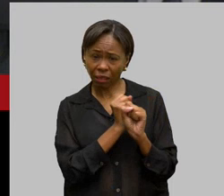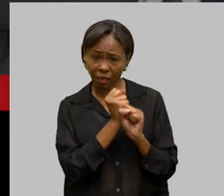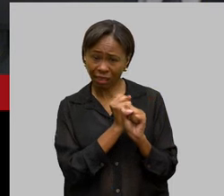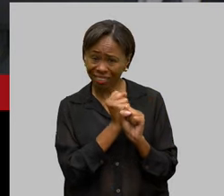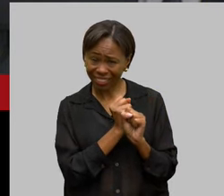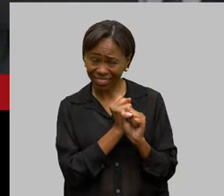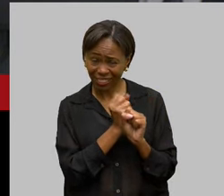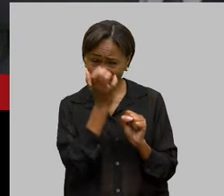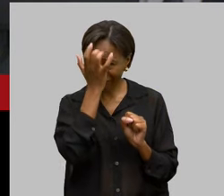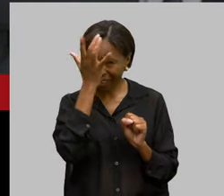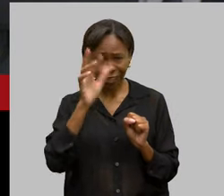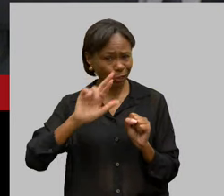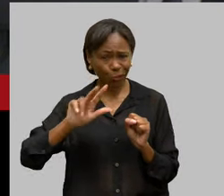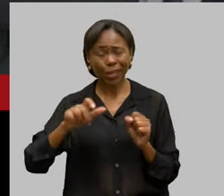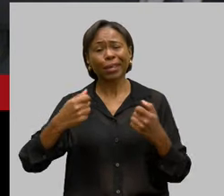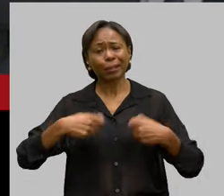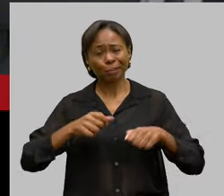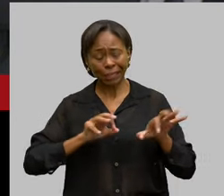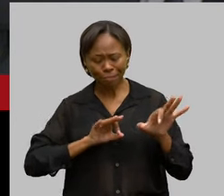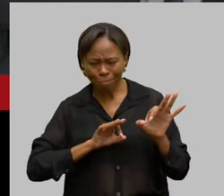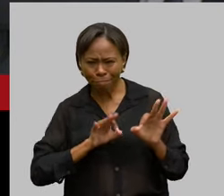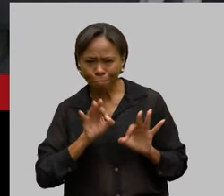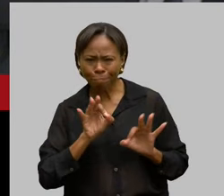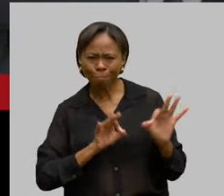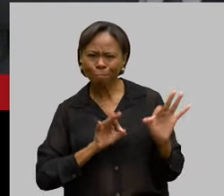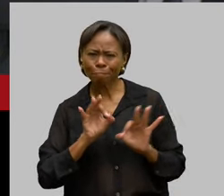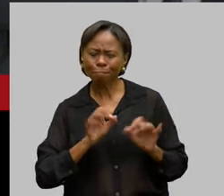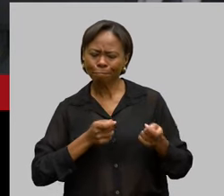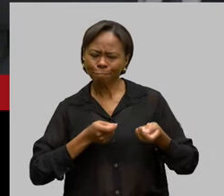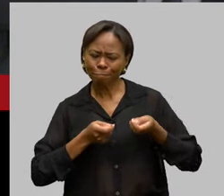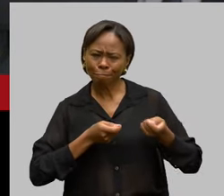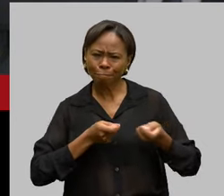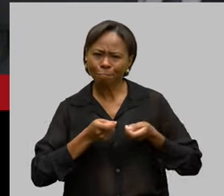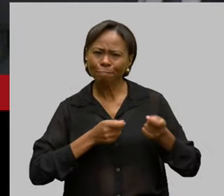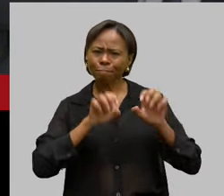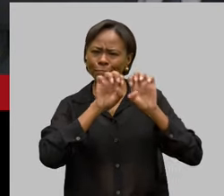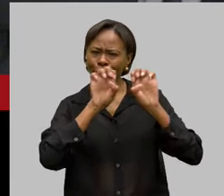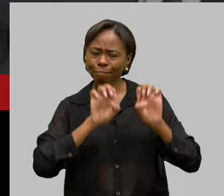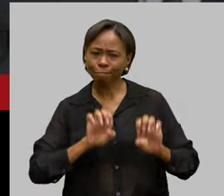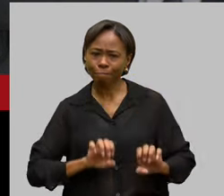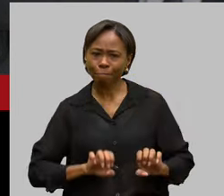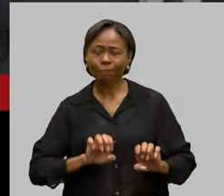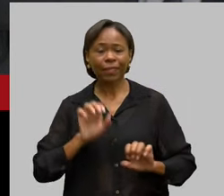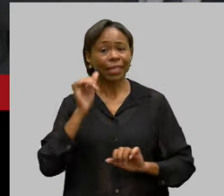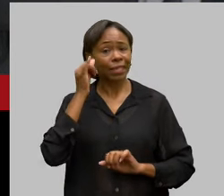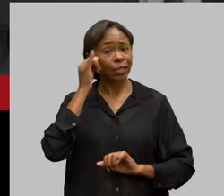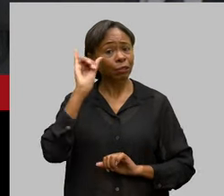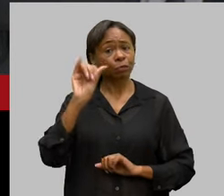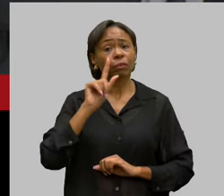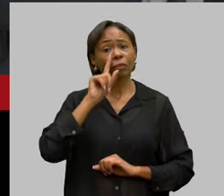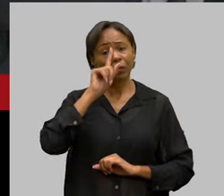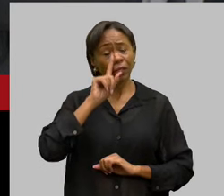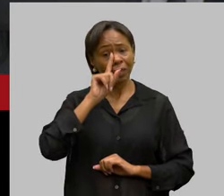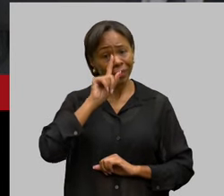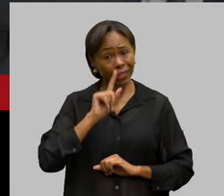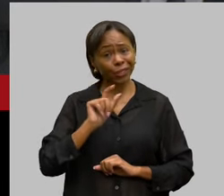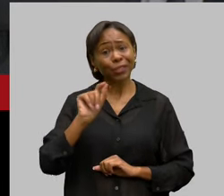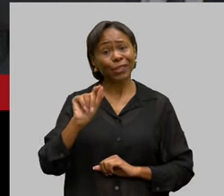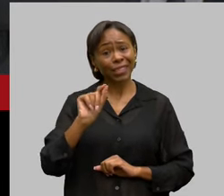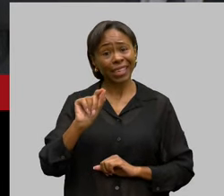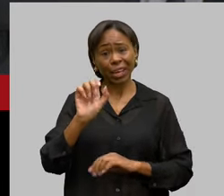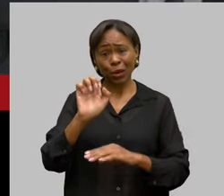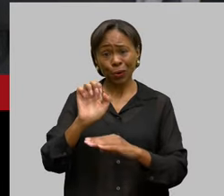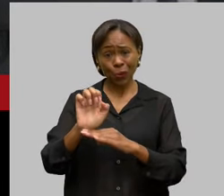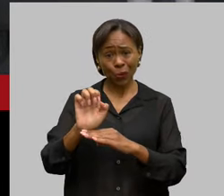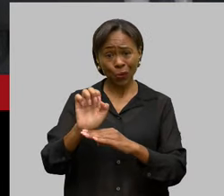planejamento uma boa estrutura e você não corra risco de pegar um ente que não